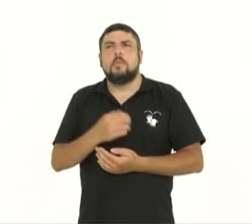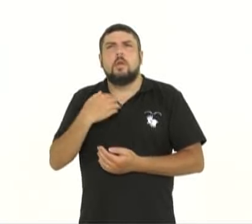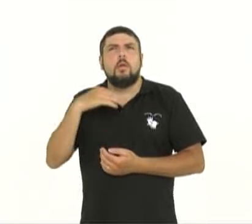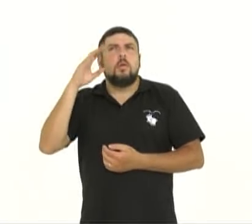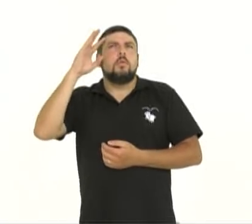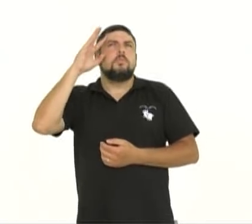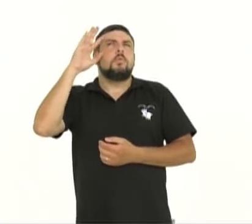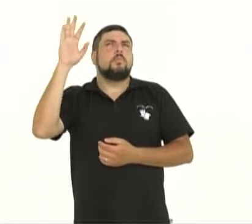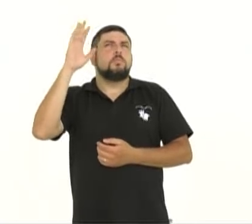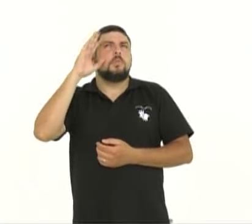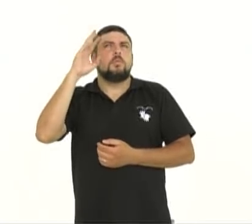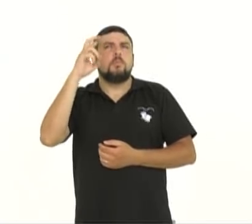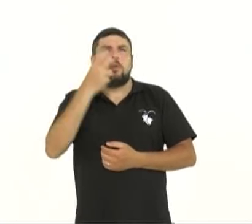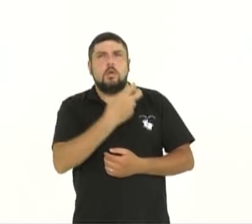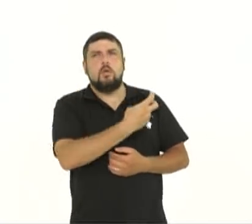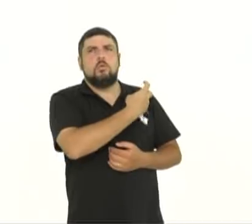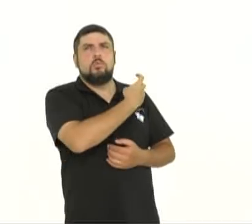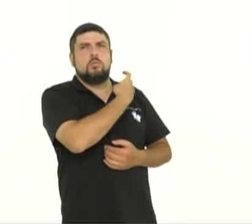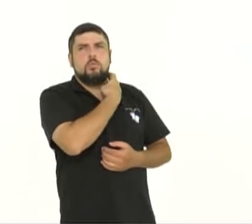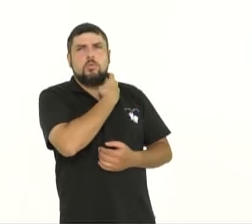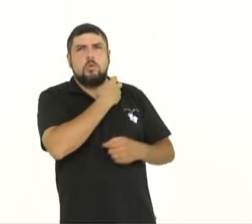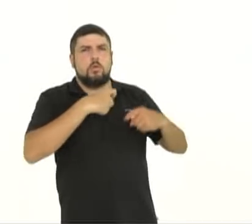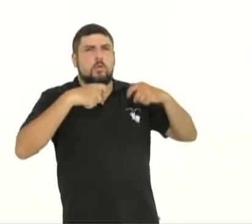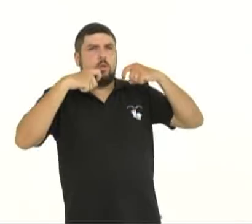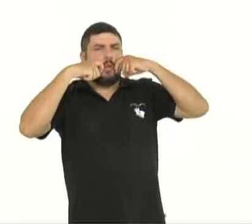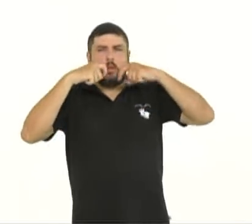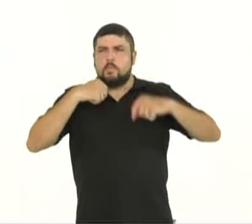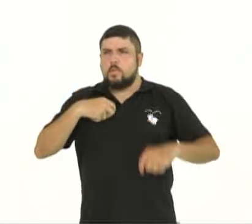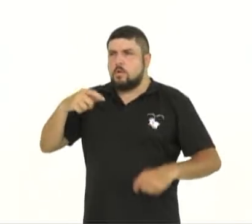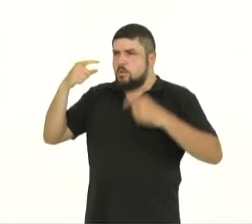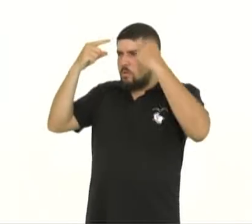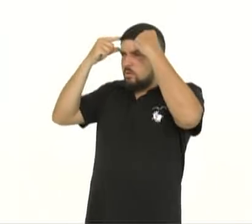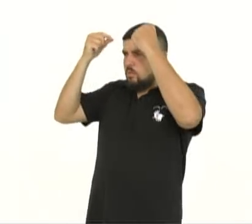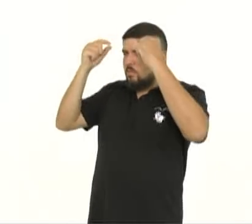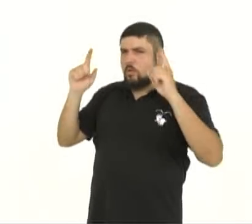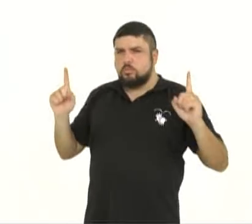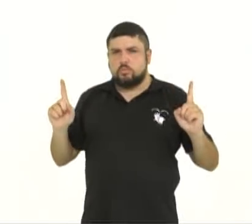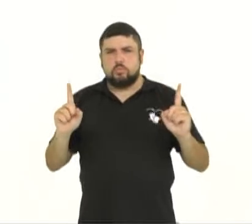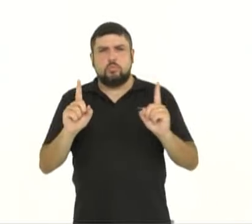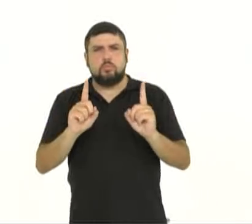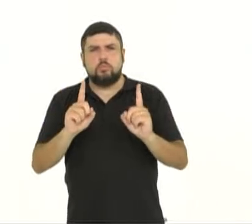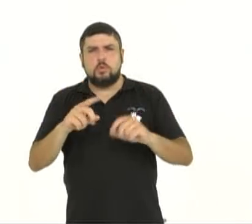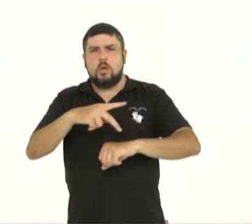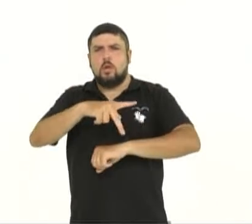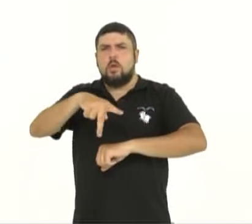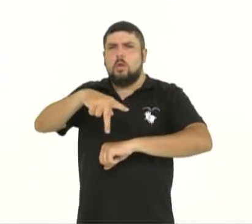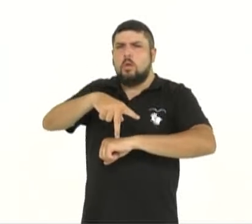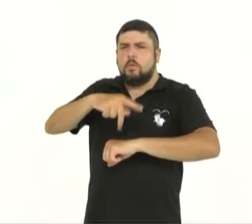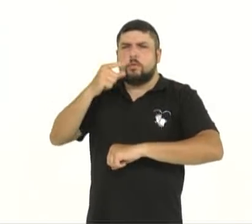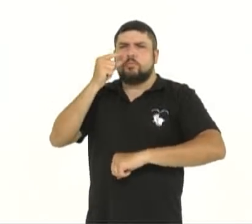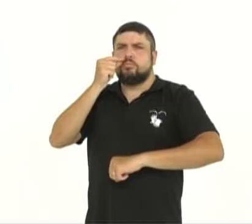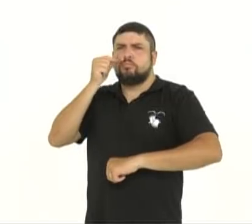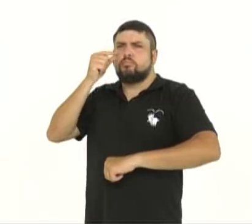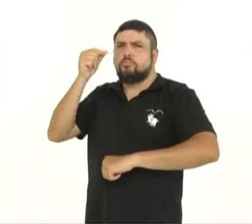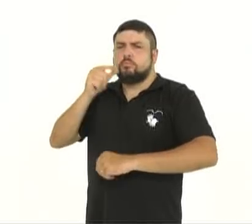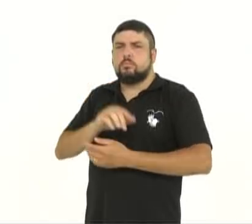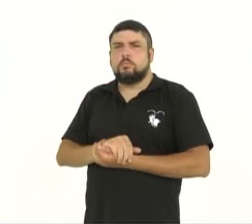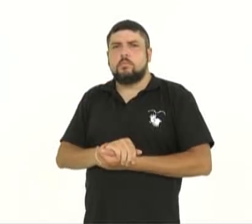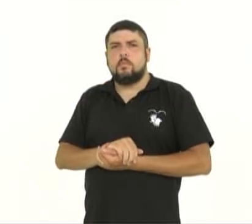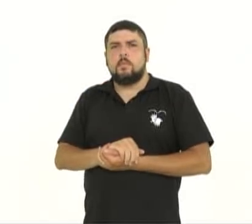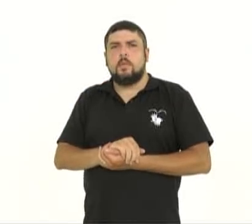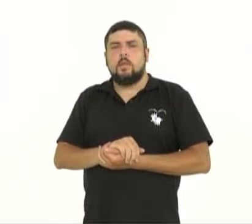de Batman e Drácula numa clínica geriátrica na Suíça. Ao juntar dois personagens de histórias diferentes em